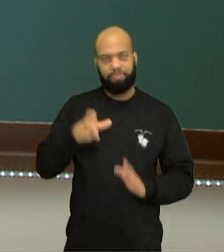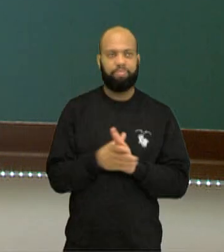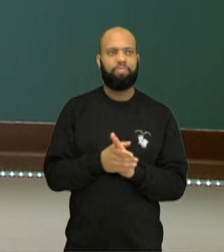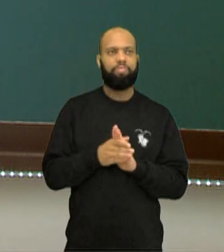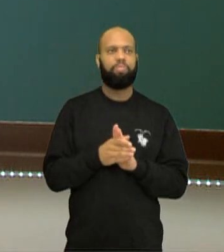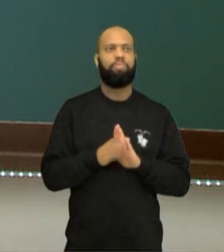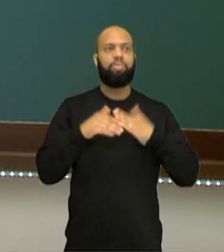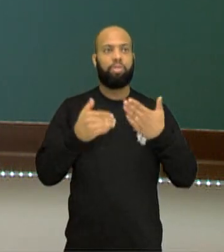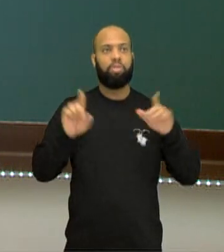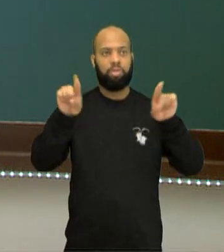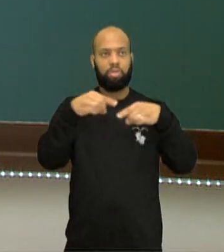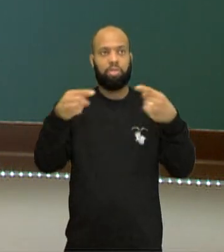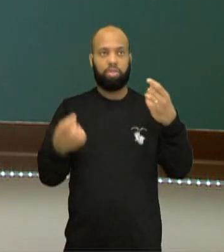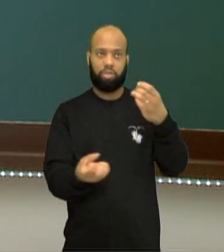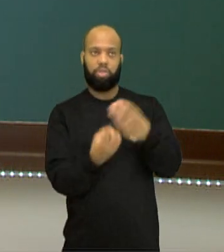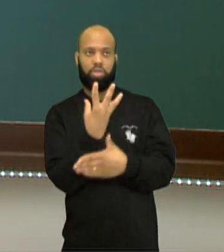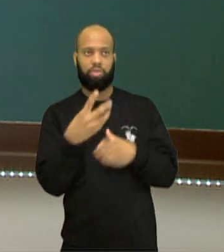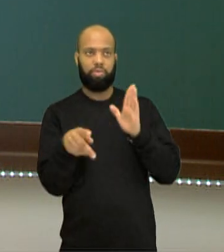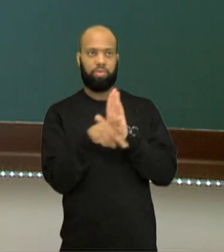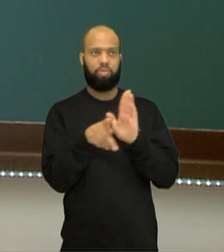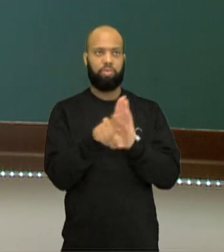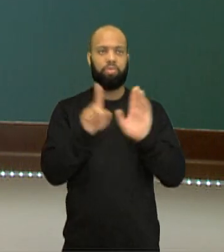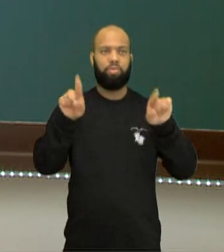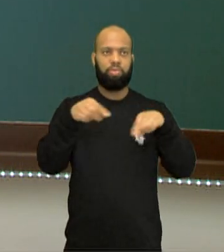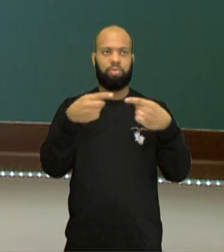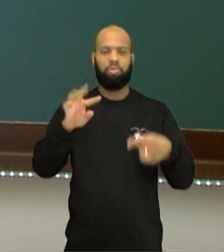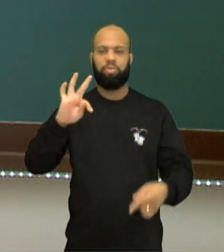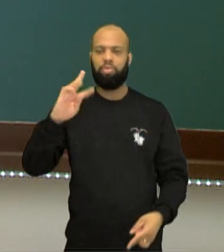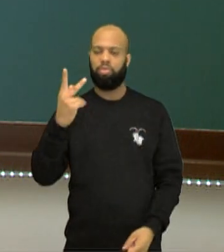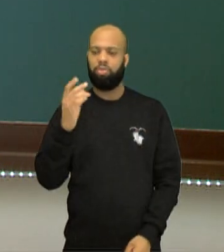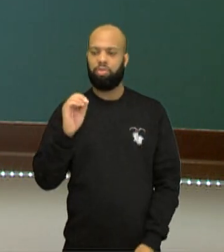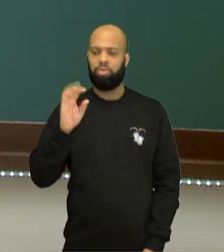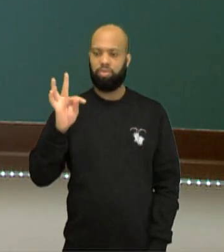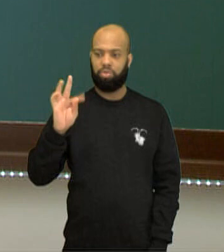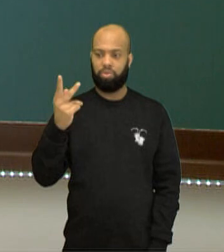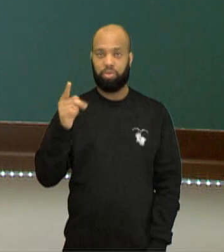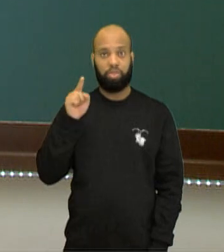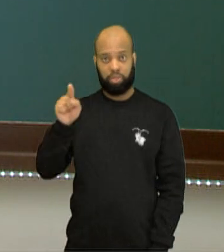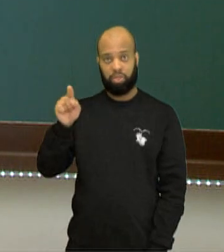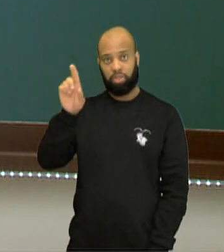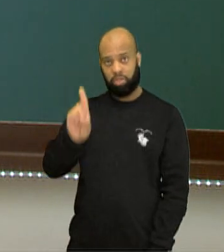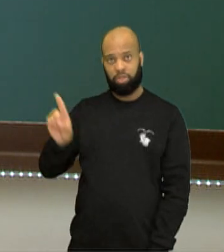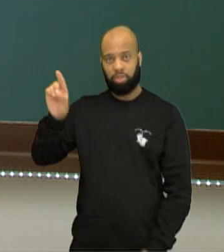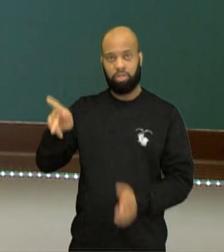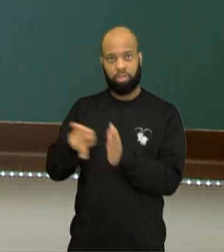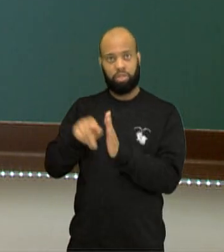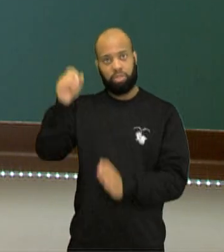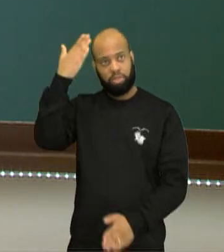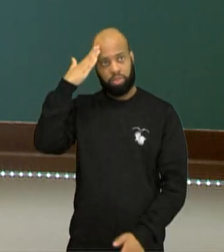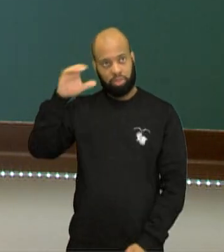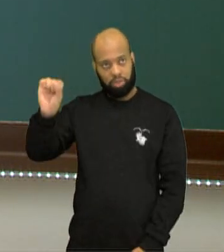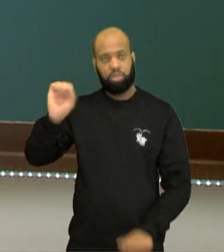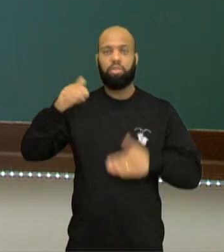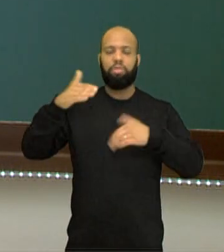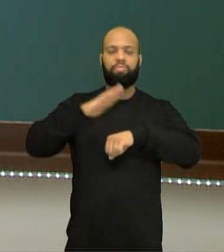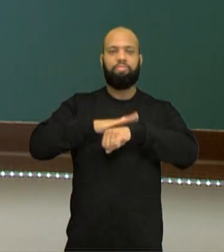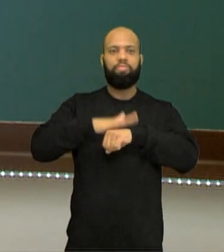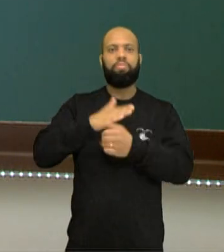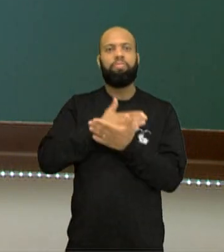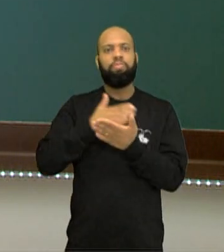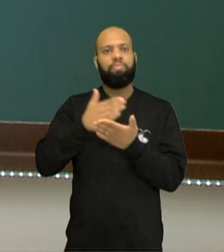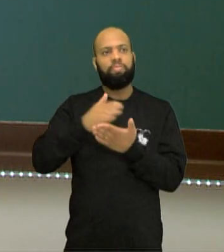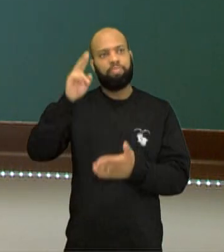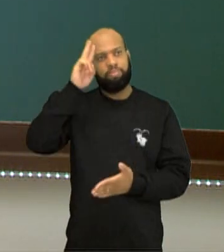deus Tote, dentro da sua mitologia. Deus Tote era o deus da sabedoria e também era o pai dos hieroglifos, nesse momento que começa a